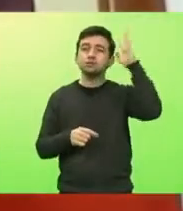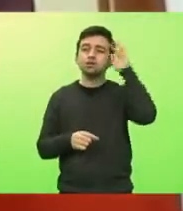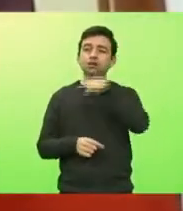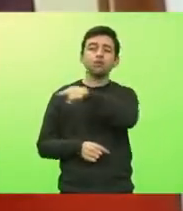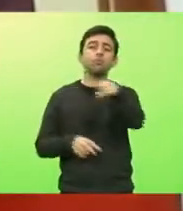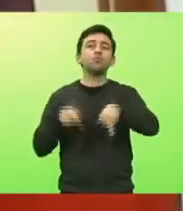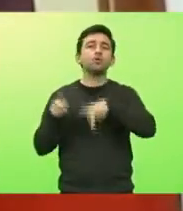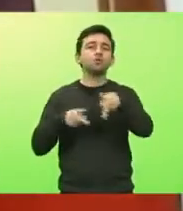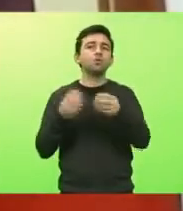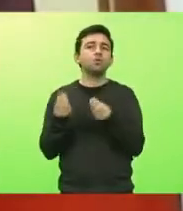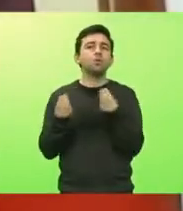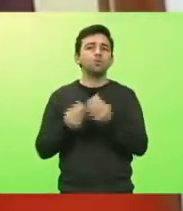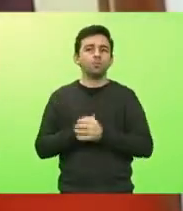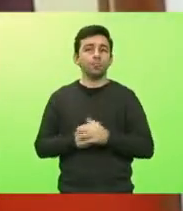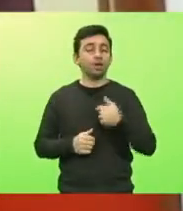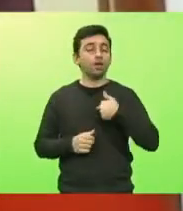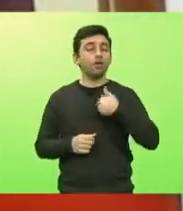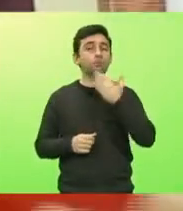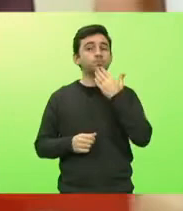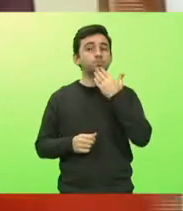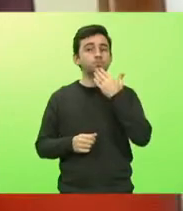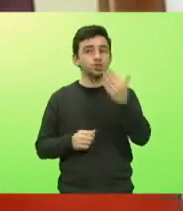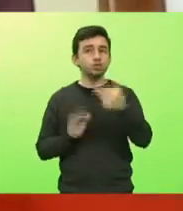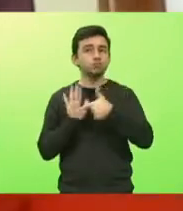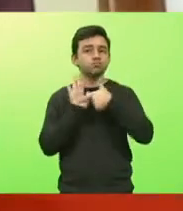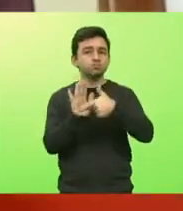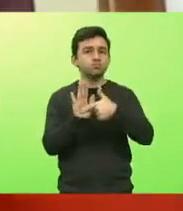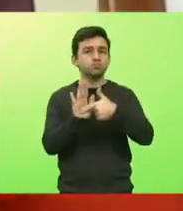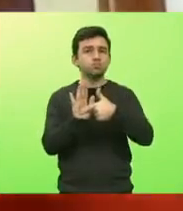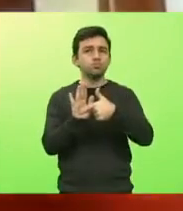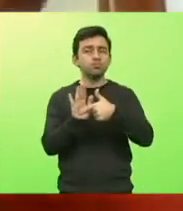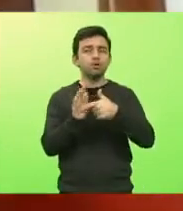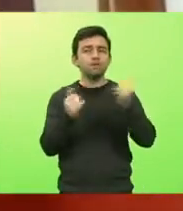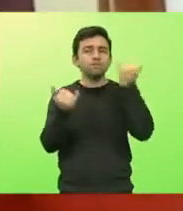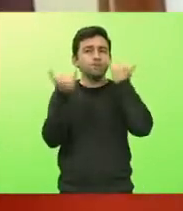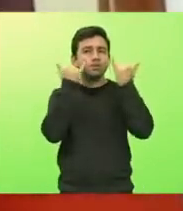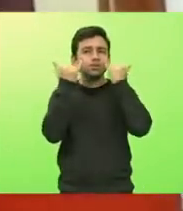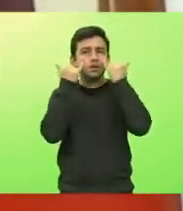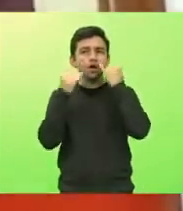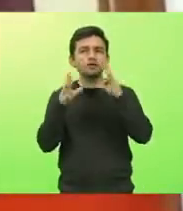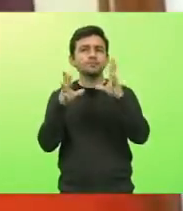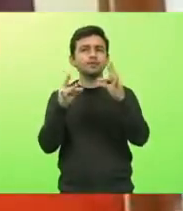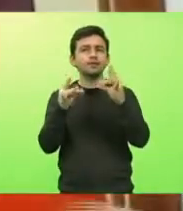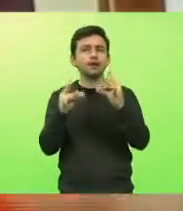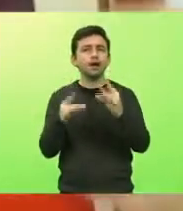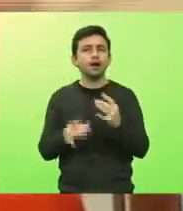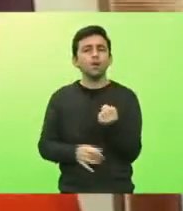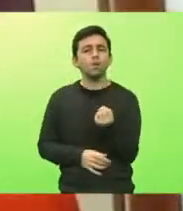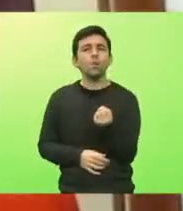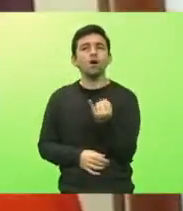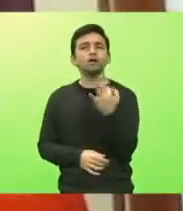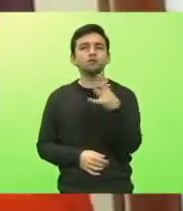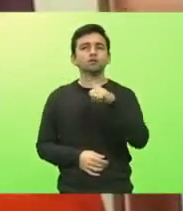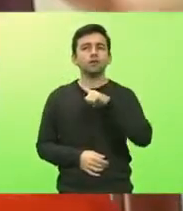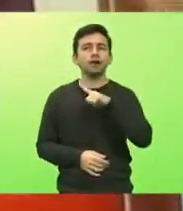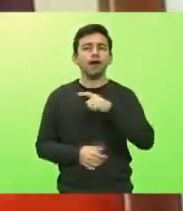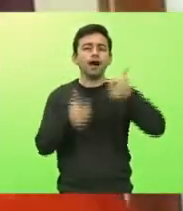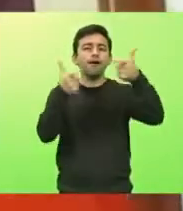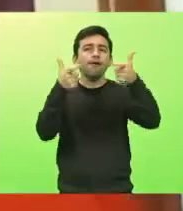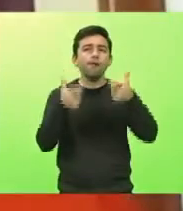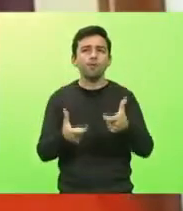Por isso, apresentei um pedido de informação para saber detalhadamente quantos são, onde esses